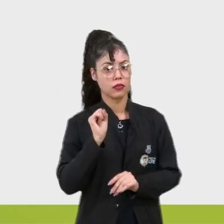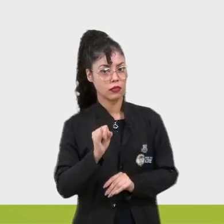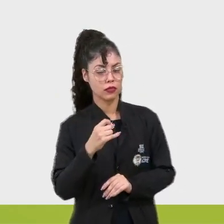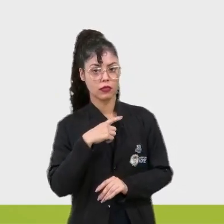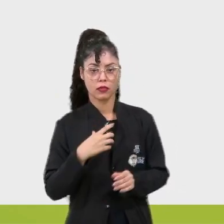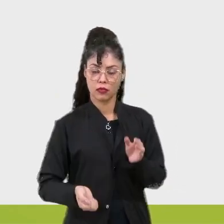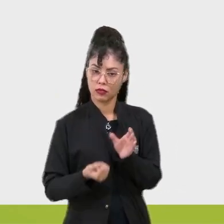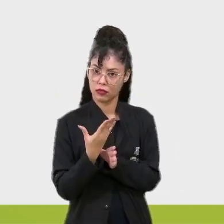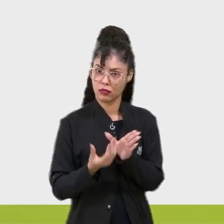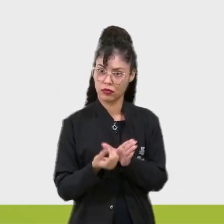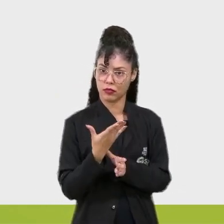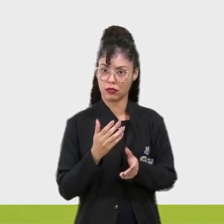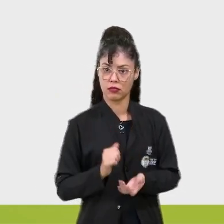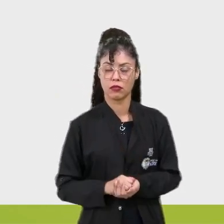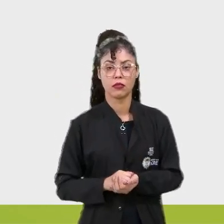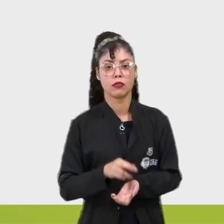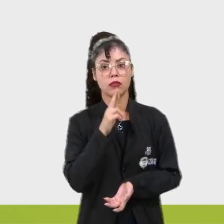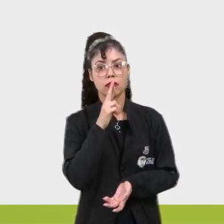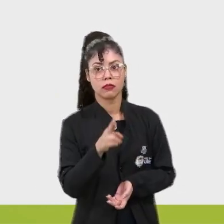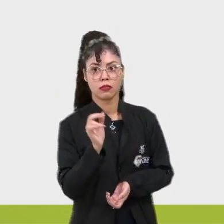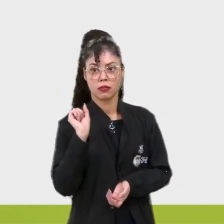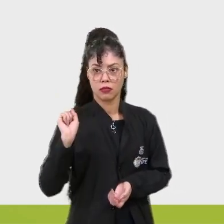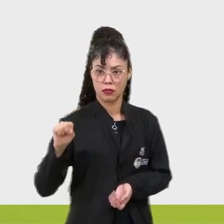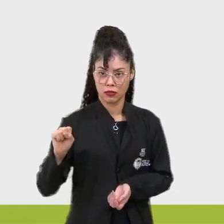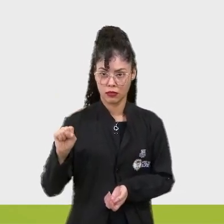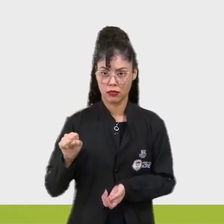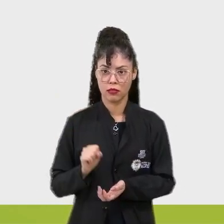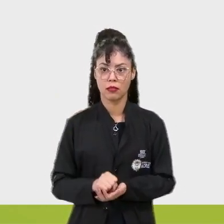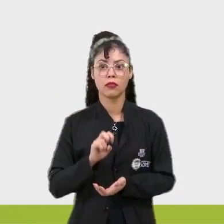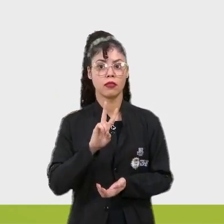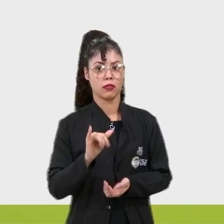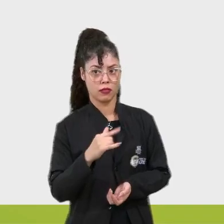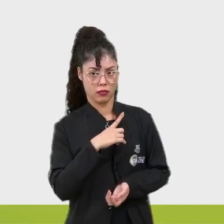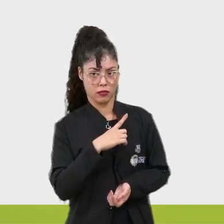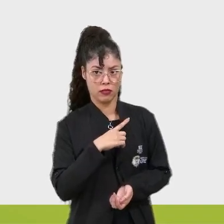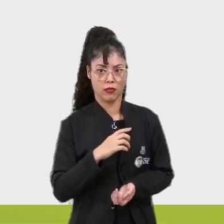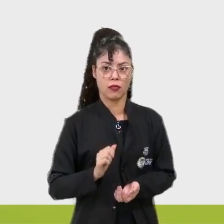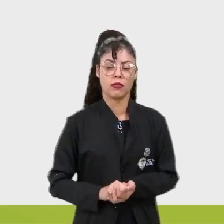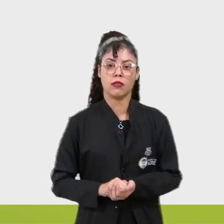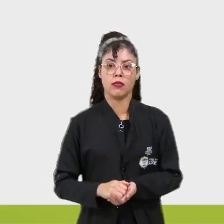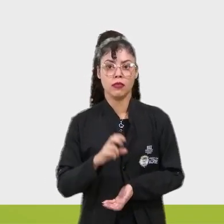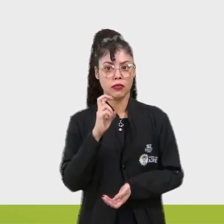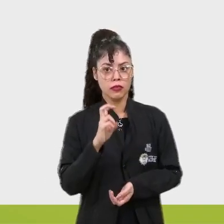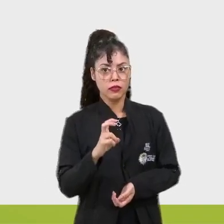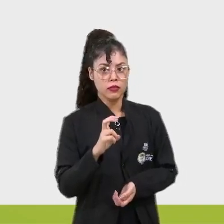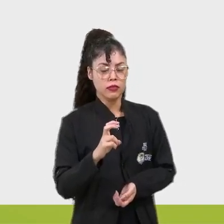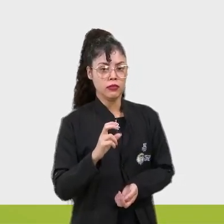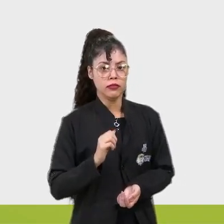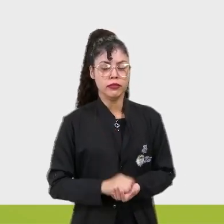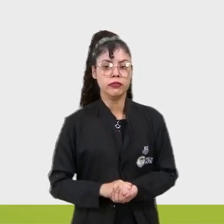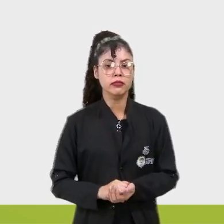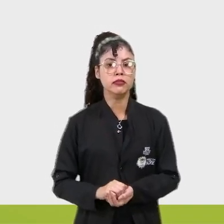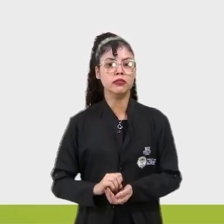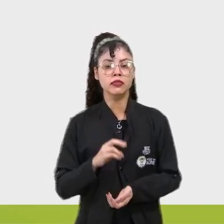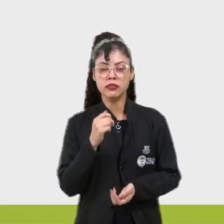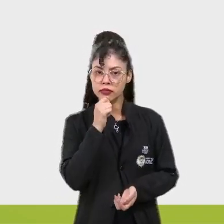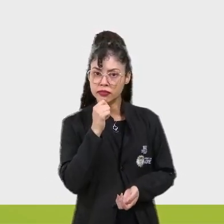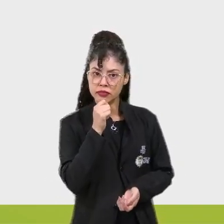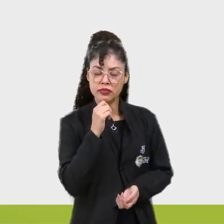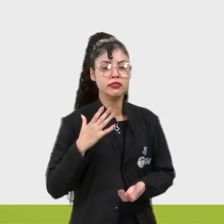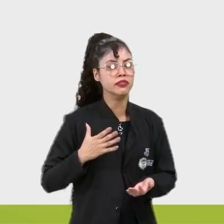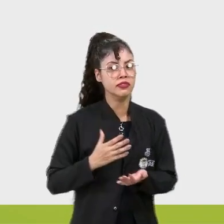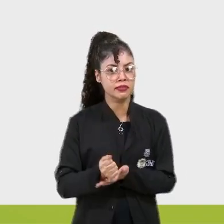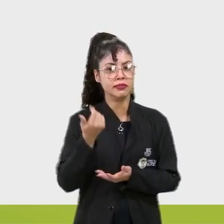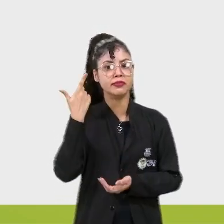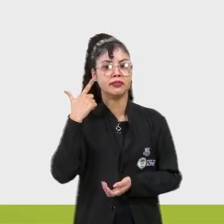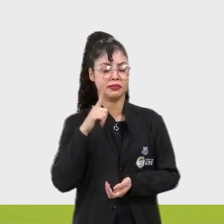for produtivo, se a resposta for sim, você vai ficar aqui no nível 5. Ou seja, você vai